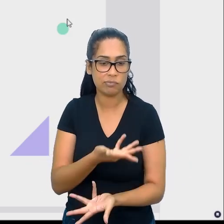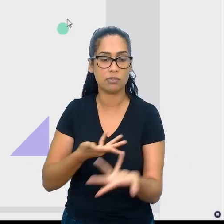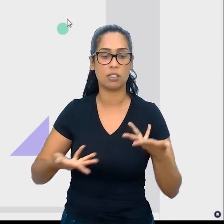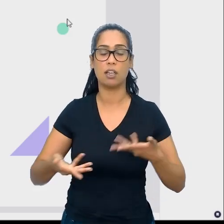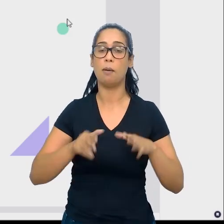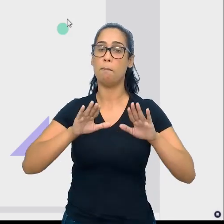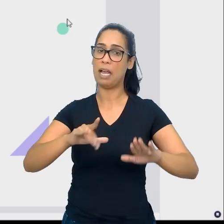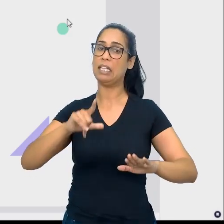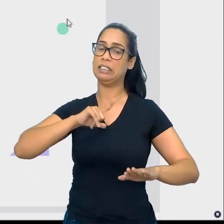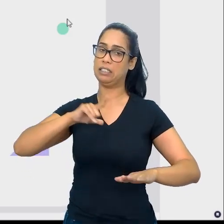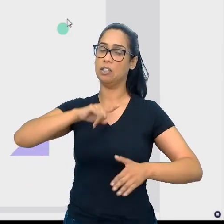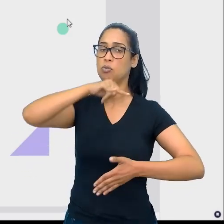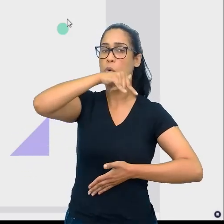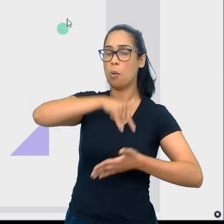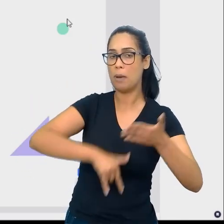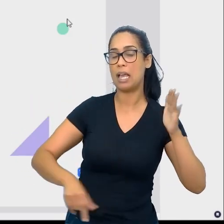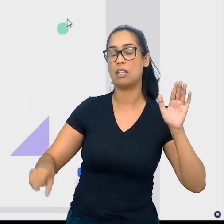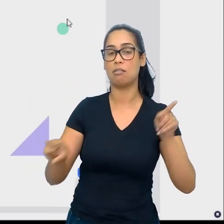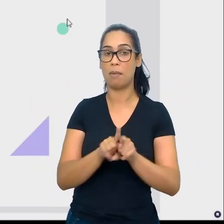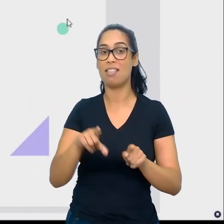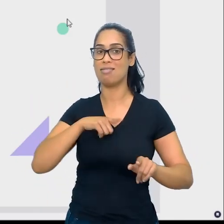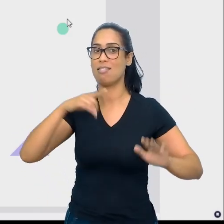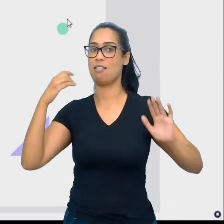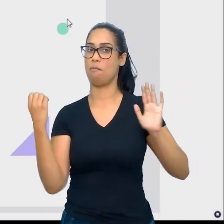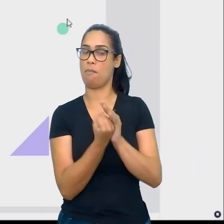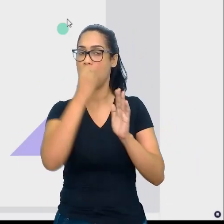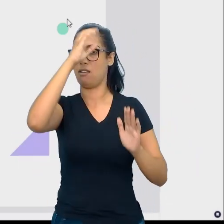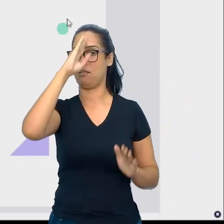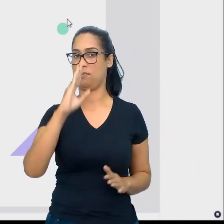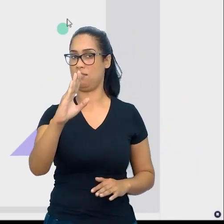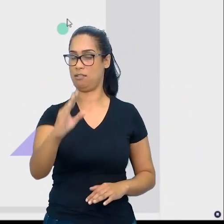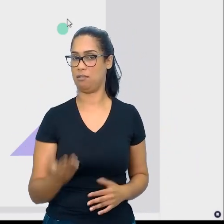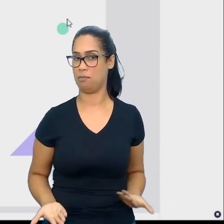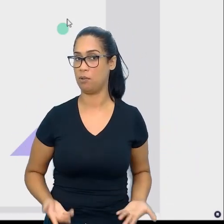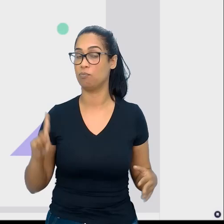documentos nesses Marcos legais que a gente viu